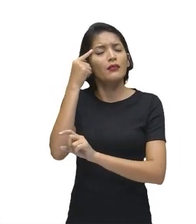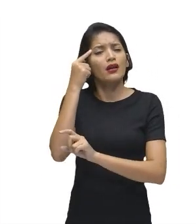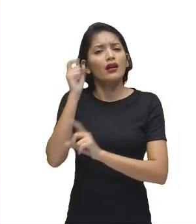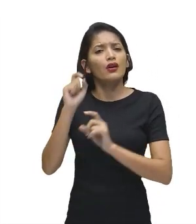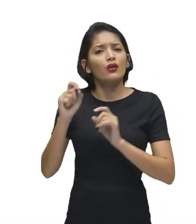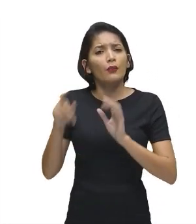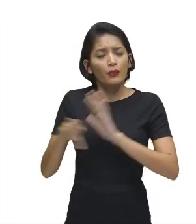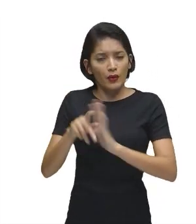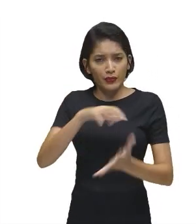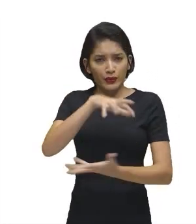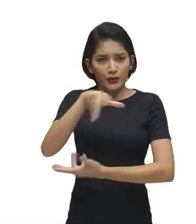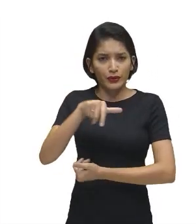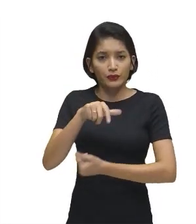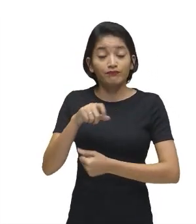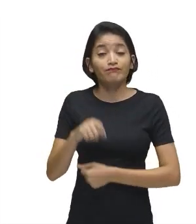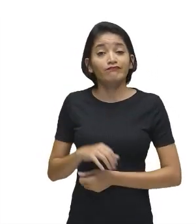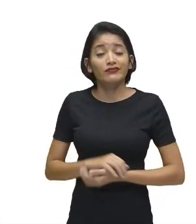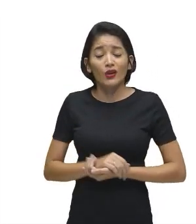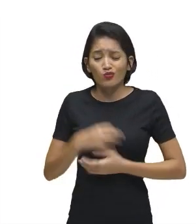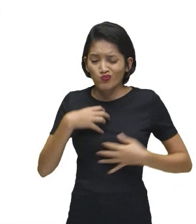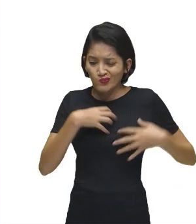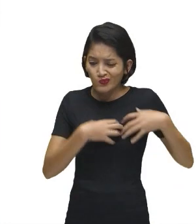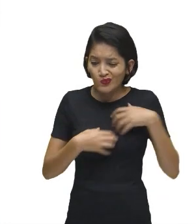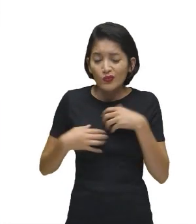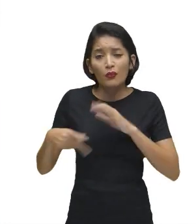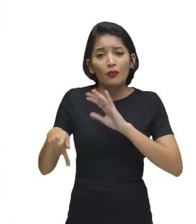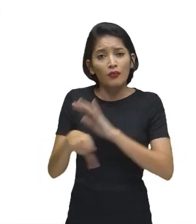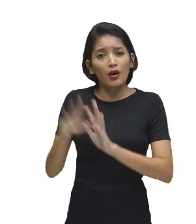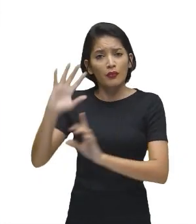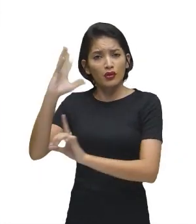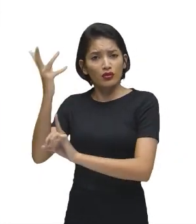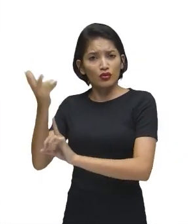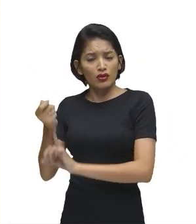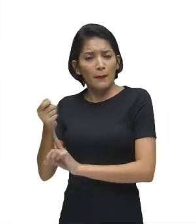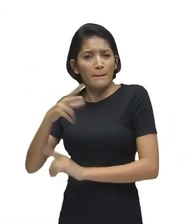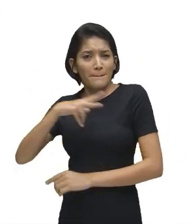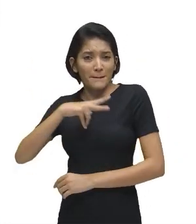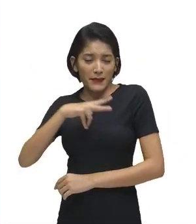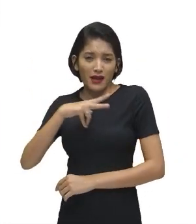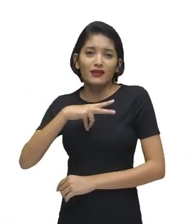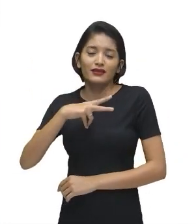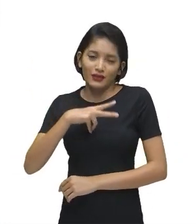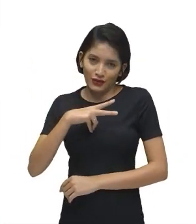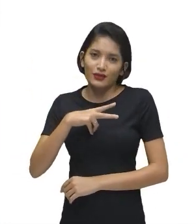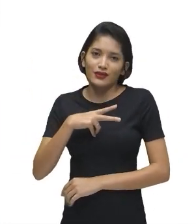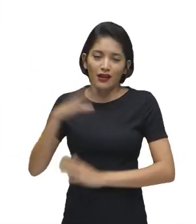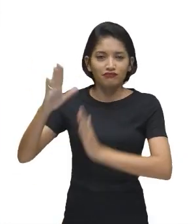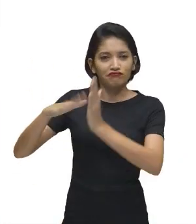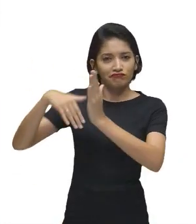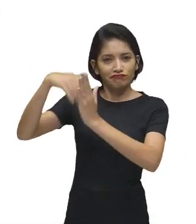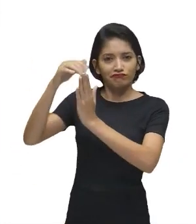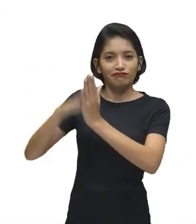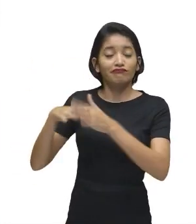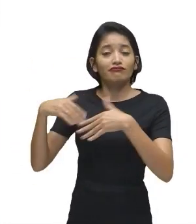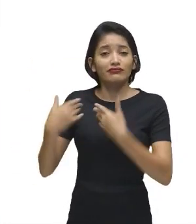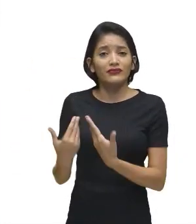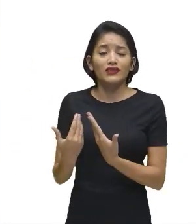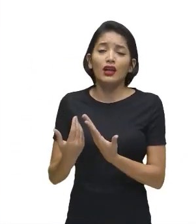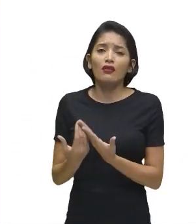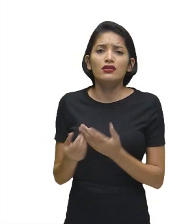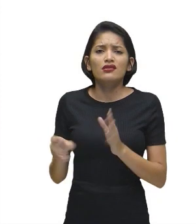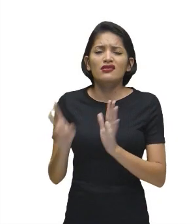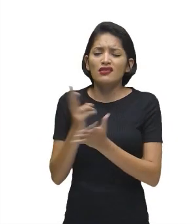Então, era a angústia do próprio artista, isso era bem pessoal, as obras expressionistas. Então, ele colocava toda